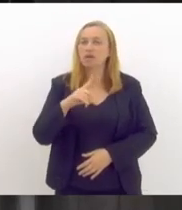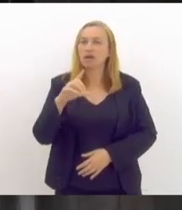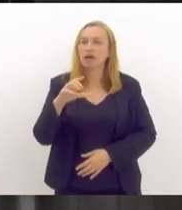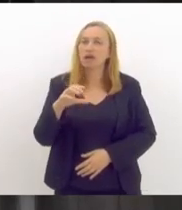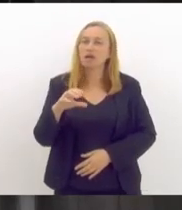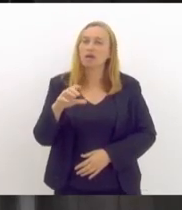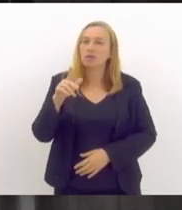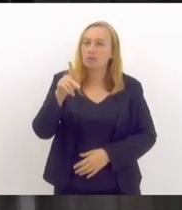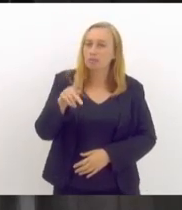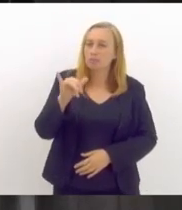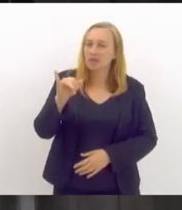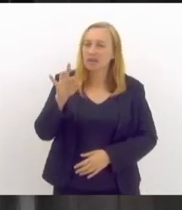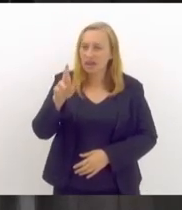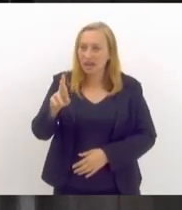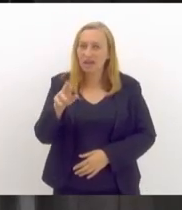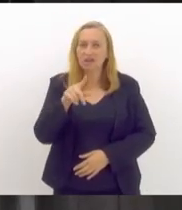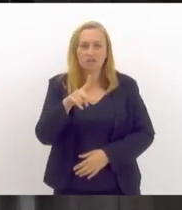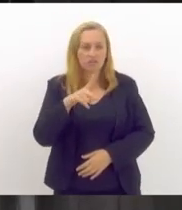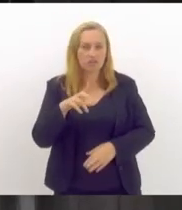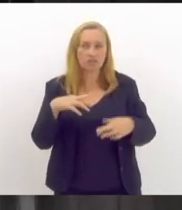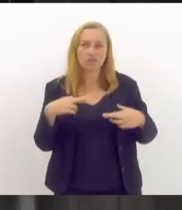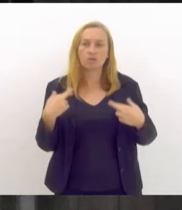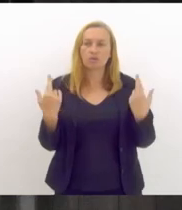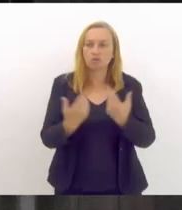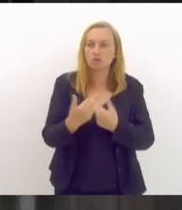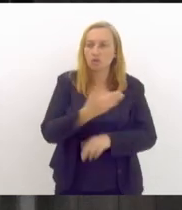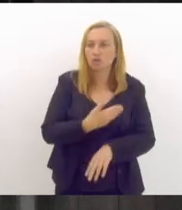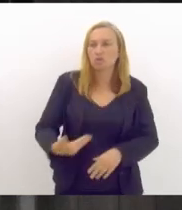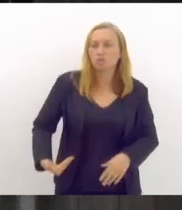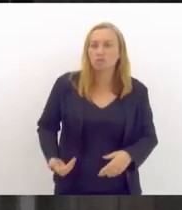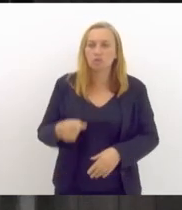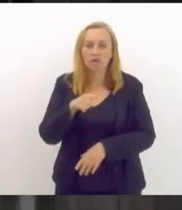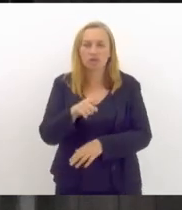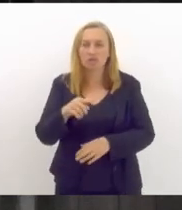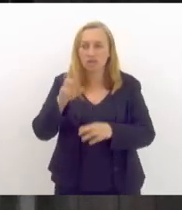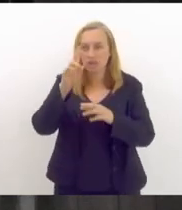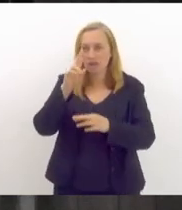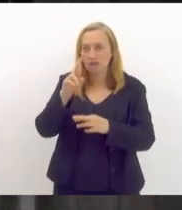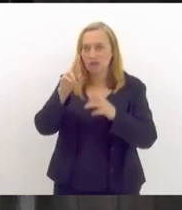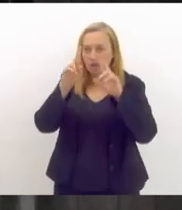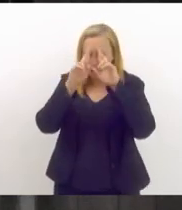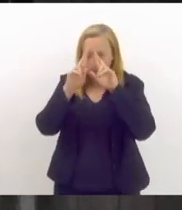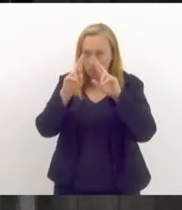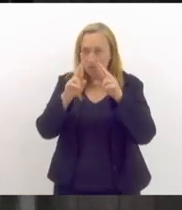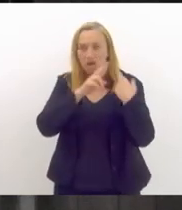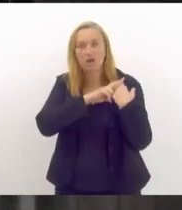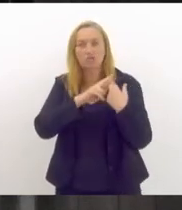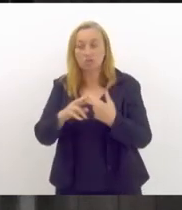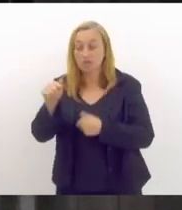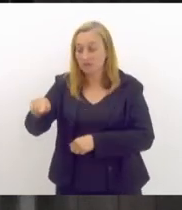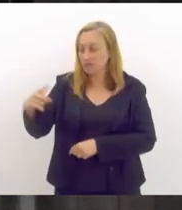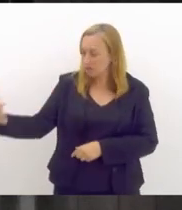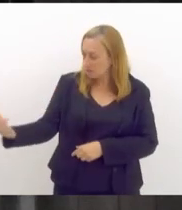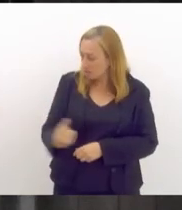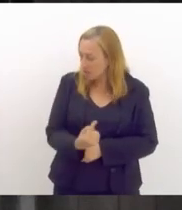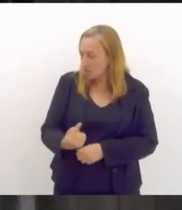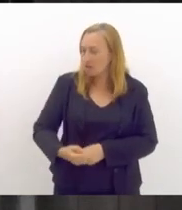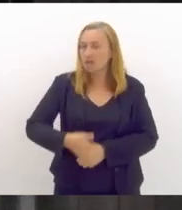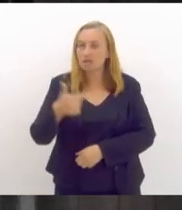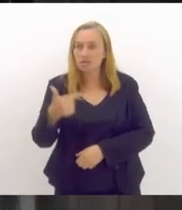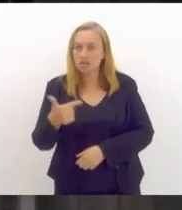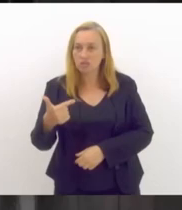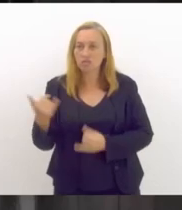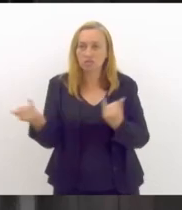e nós vamos fazer uma audiência pública aqui trazer os responsáveis para que possa responder que segundo informações que eu tive